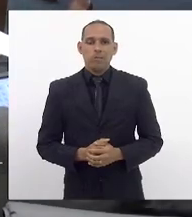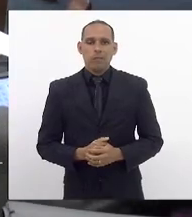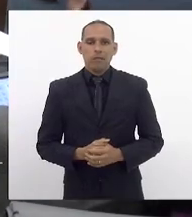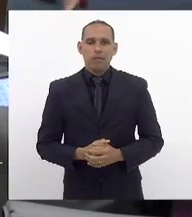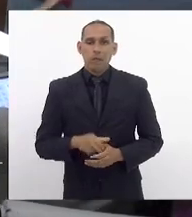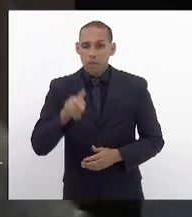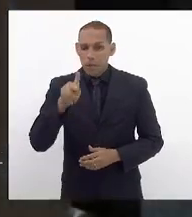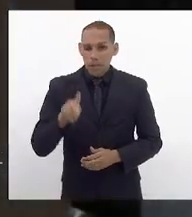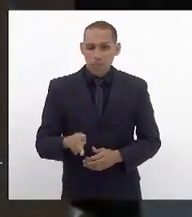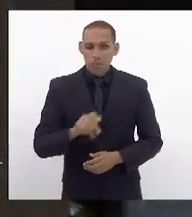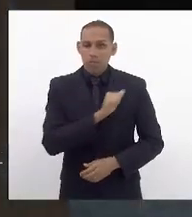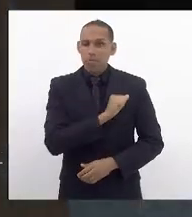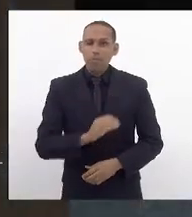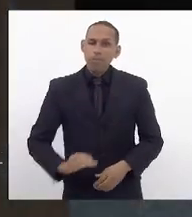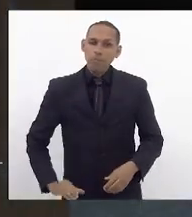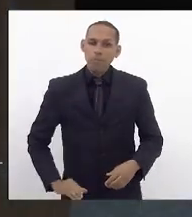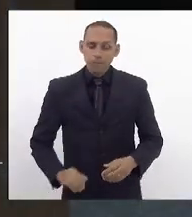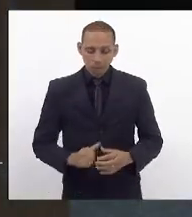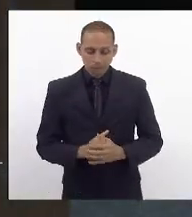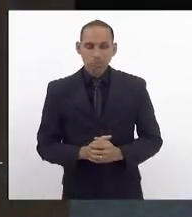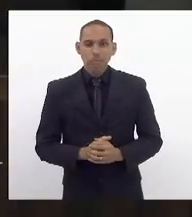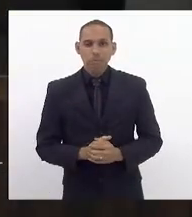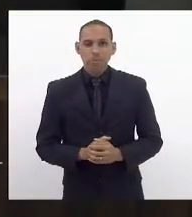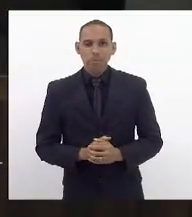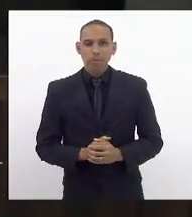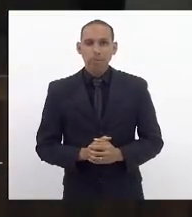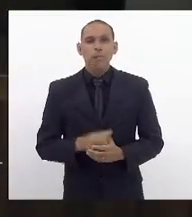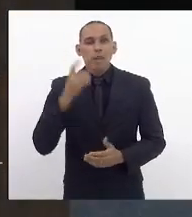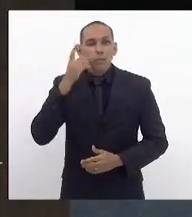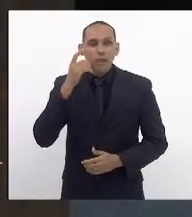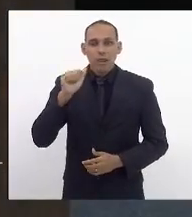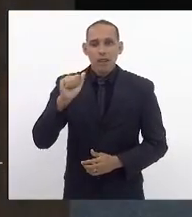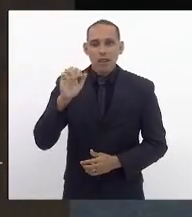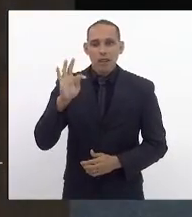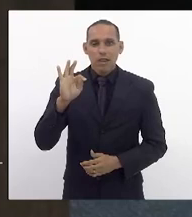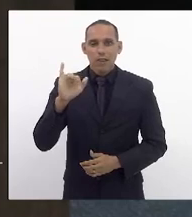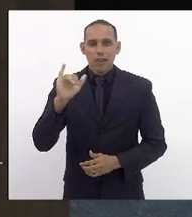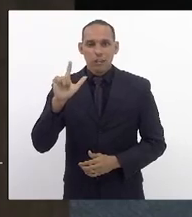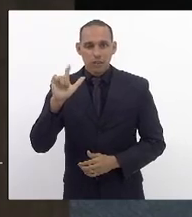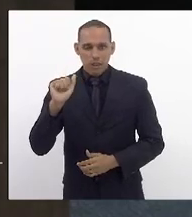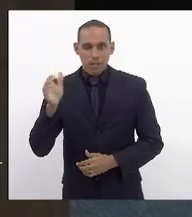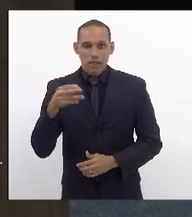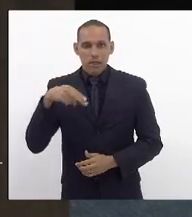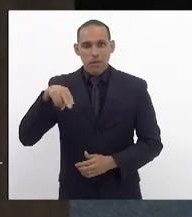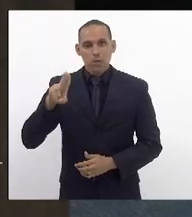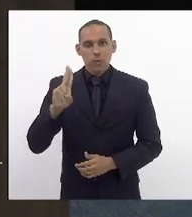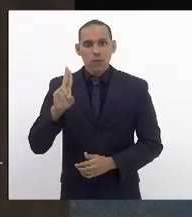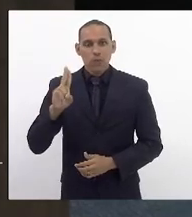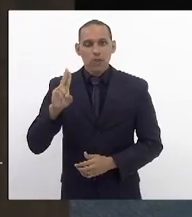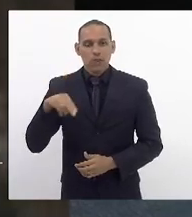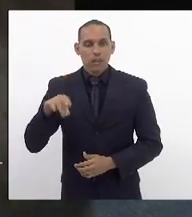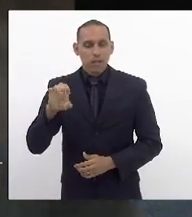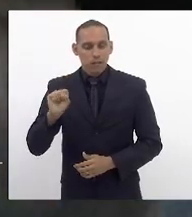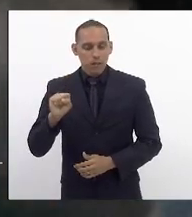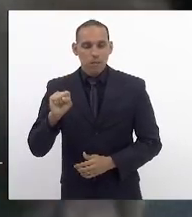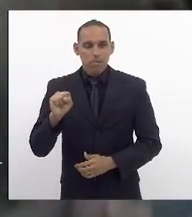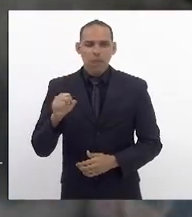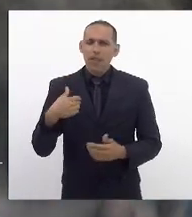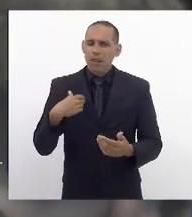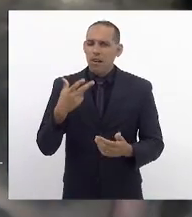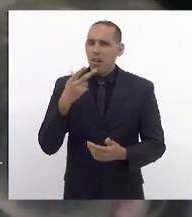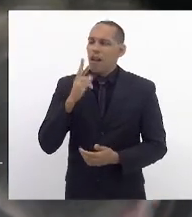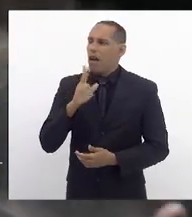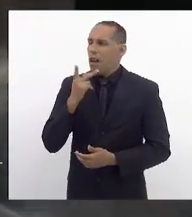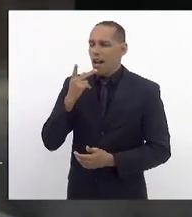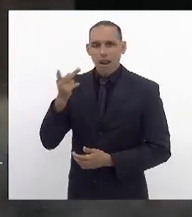presidente. Presidente André Siciliano. Deputado Átila Nunes. É, eu queria dizer à deputada Renata Souza, deputada